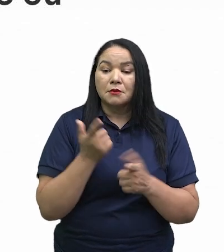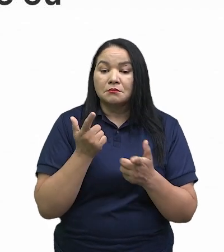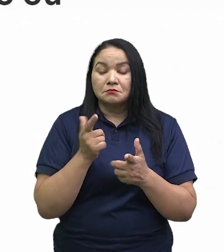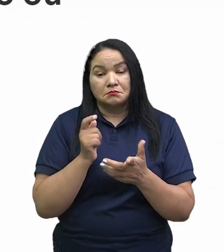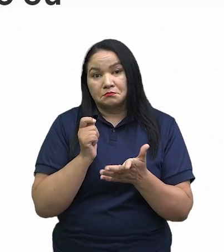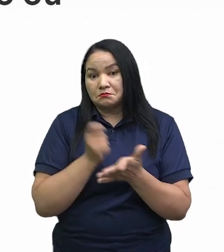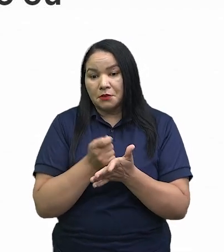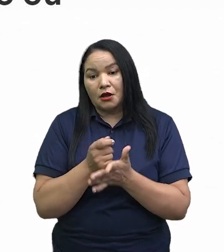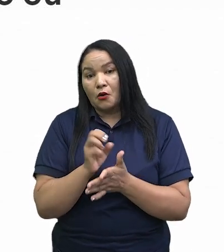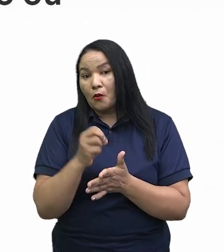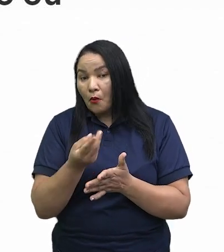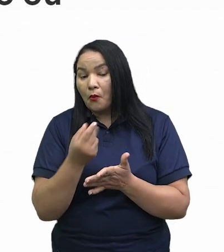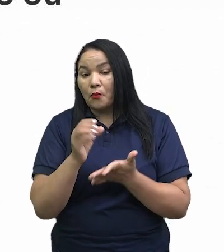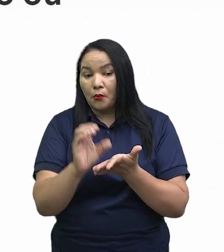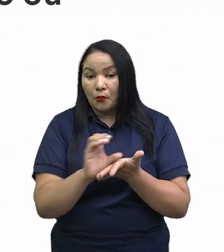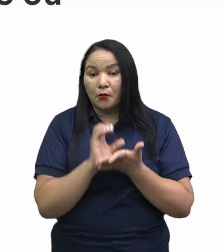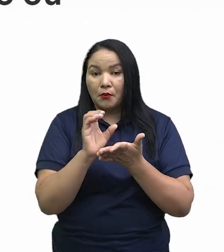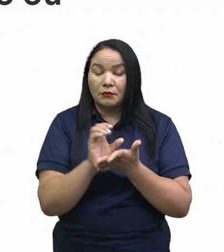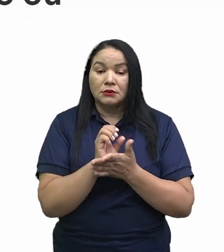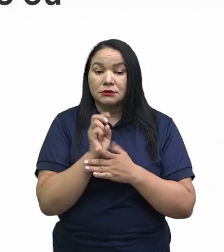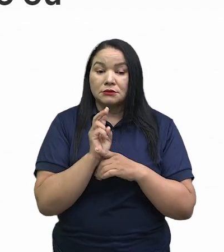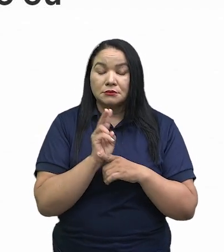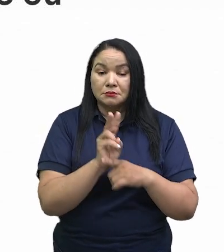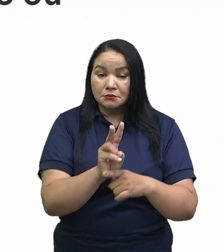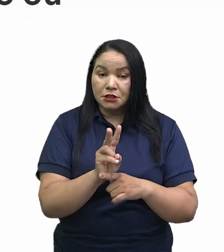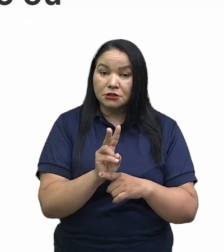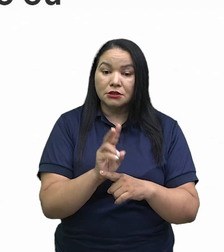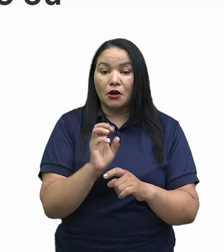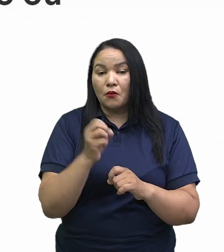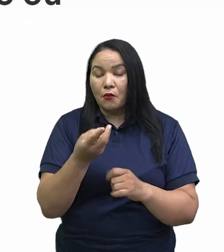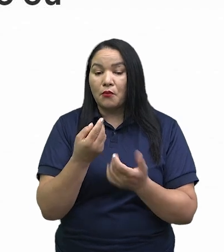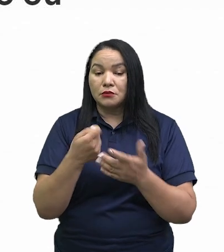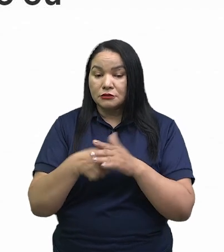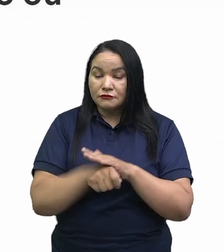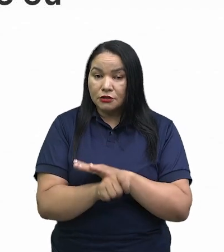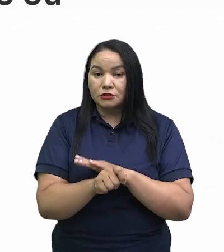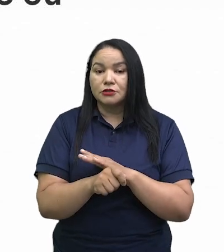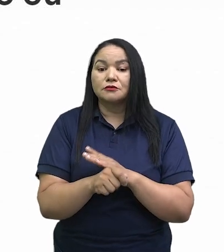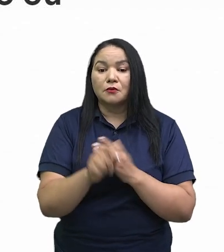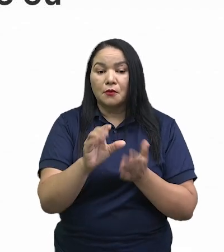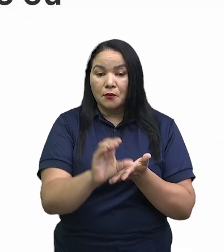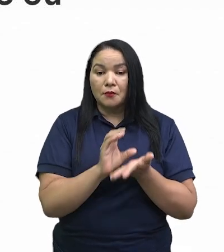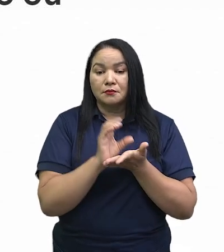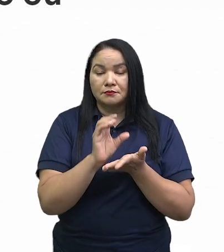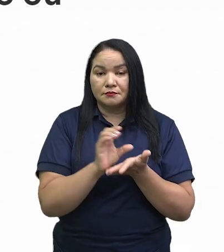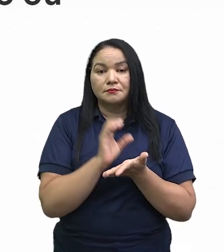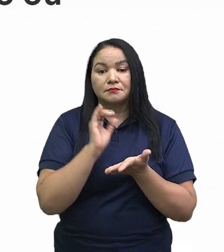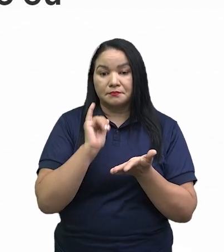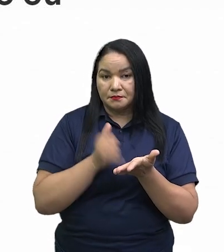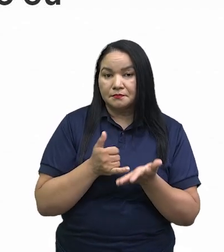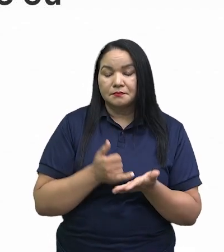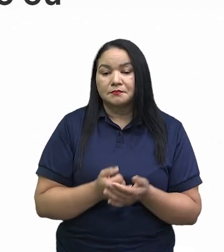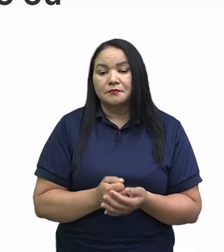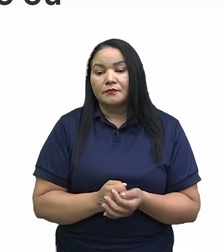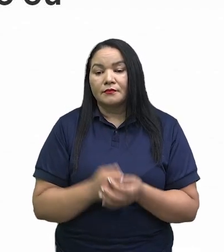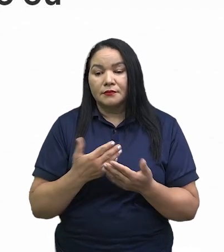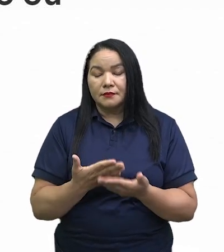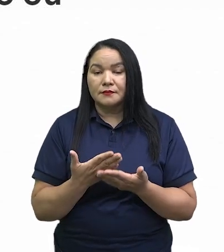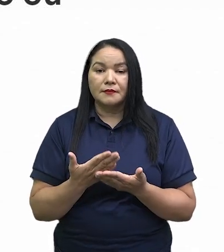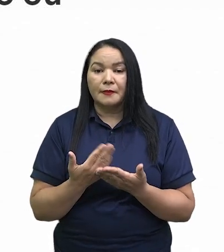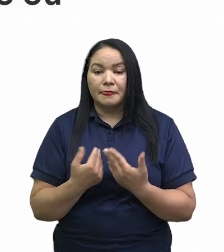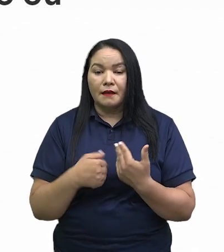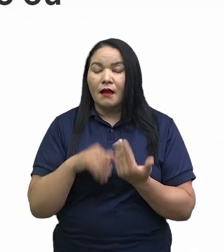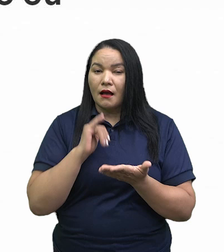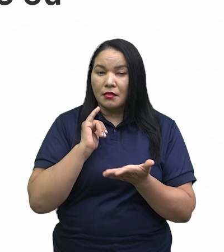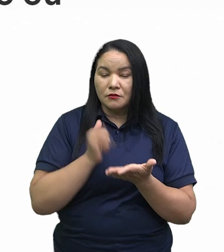se recebe pelo dinheiro emprestado ou investido. Historicamente, os juros surgiram aí como uma forma de